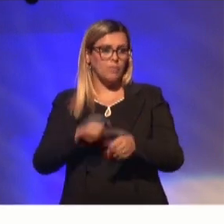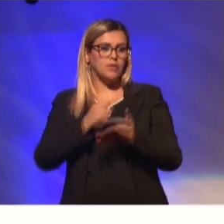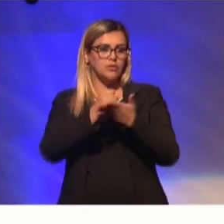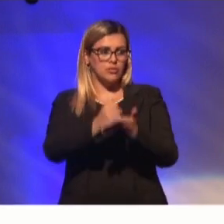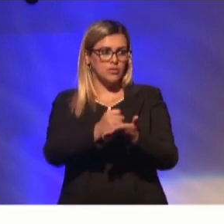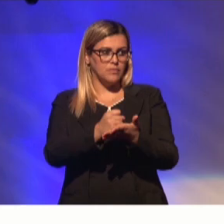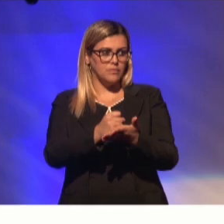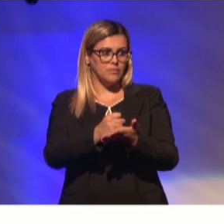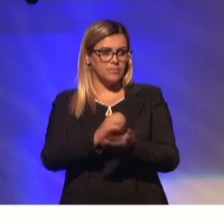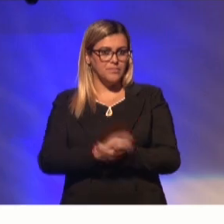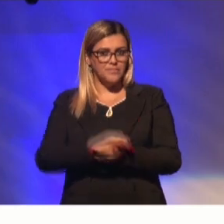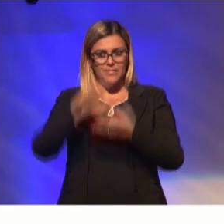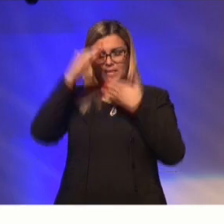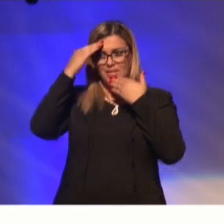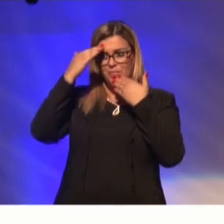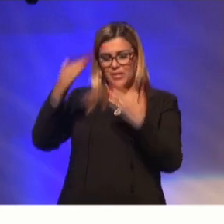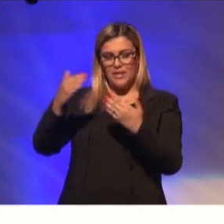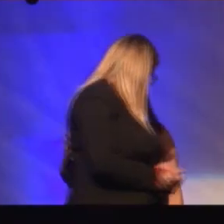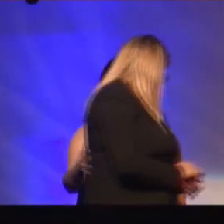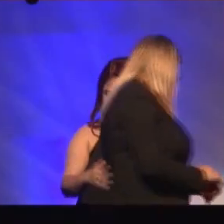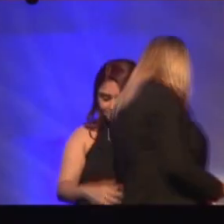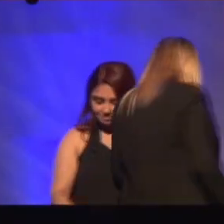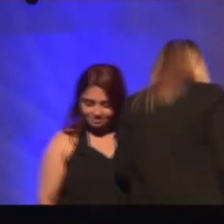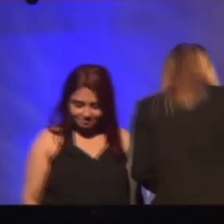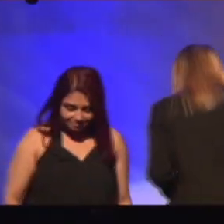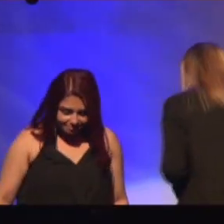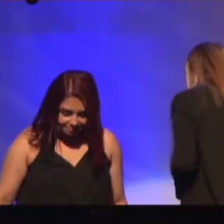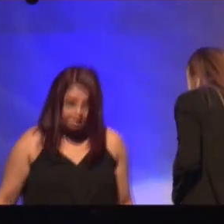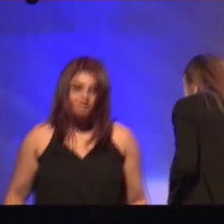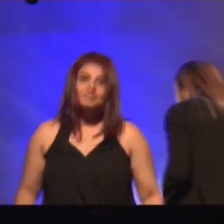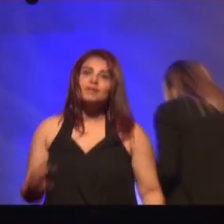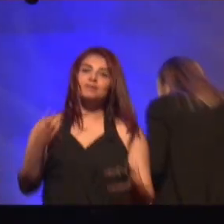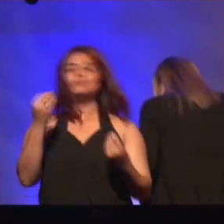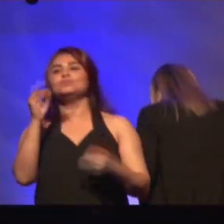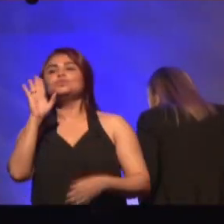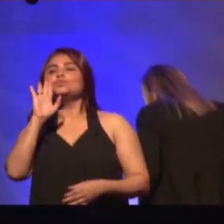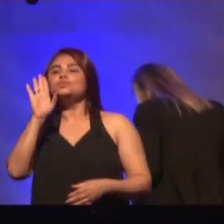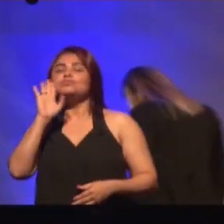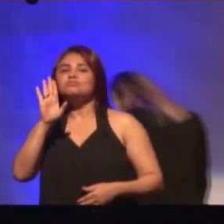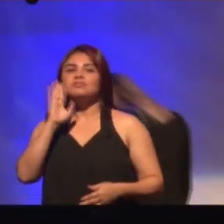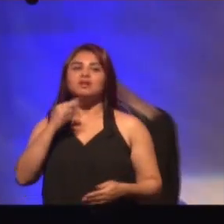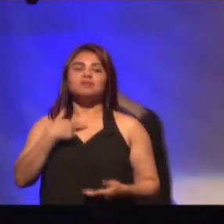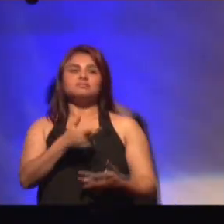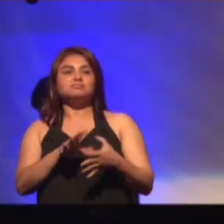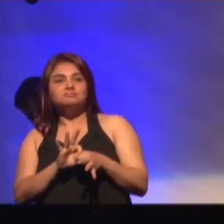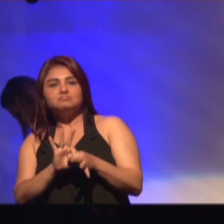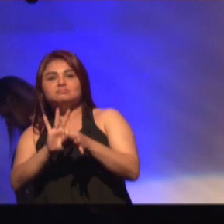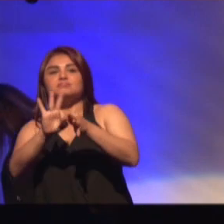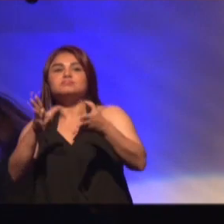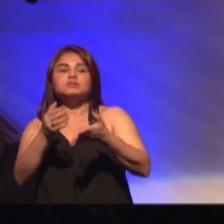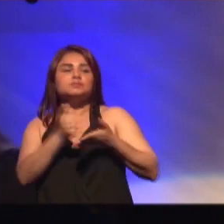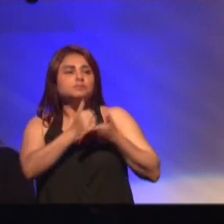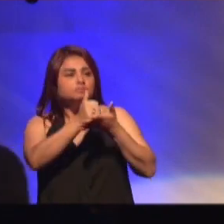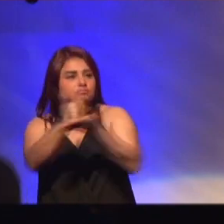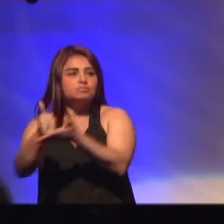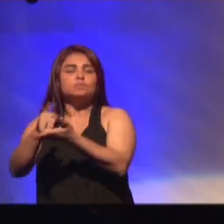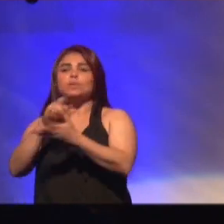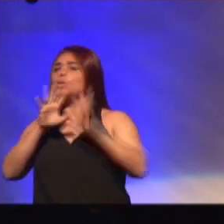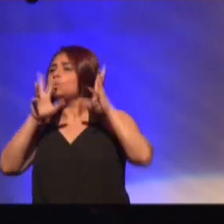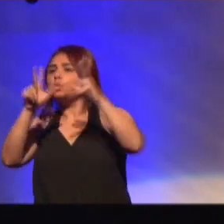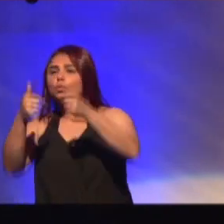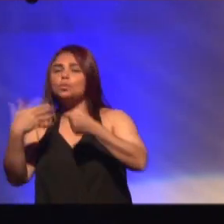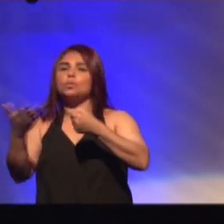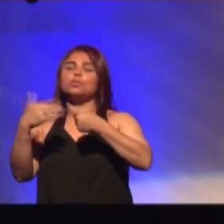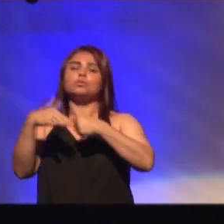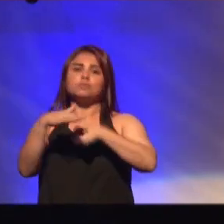ajudar. Muito obrigado. Ô, doutor, é muito legal essa disposição a ajudar. Então, assim, todo mundo que quiser falar com ele,